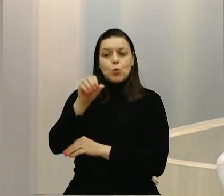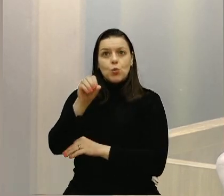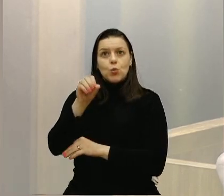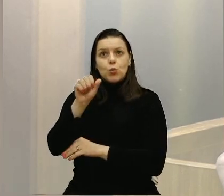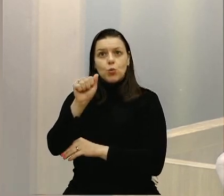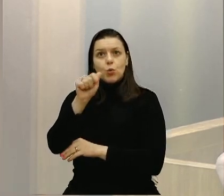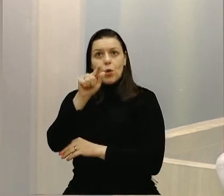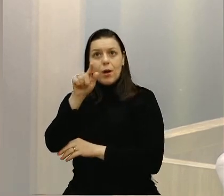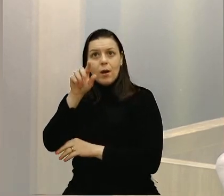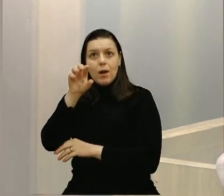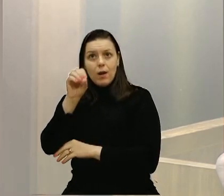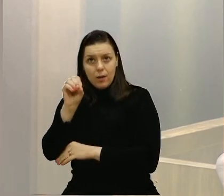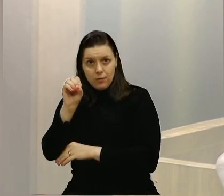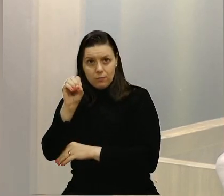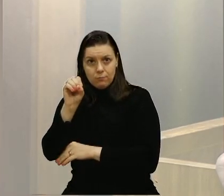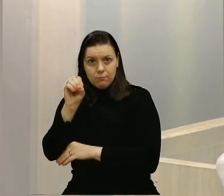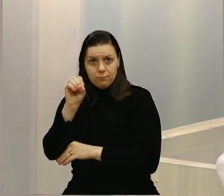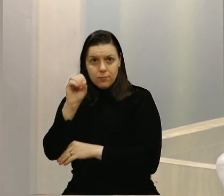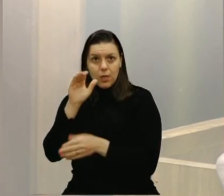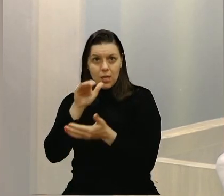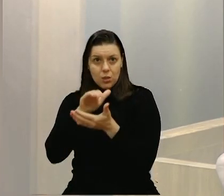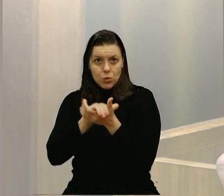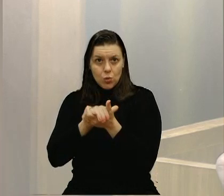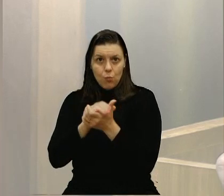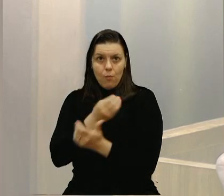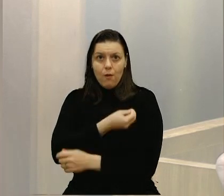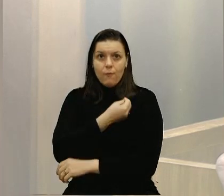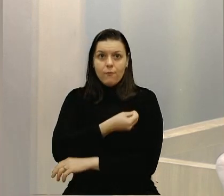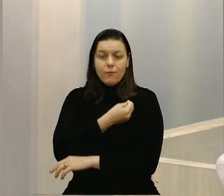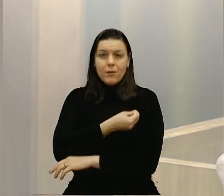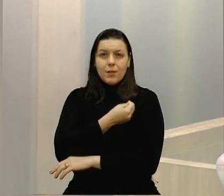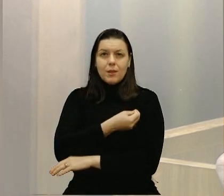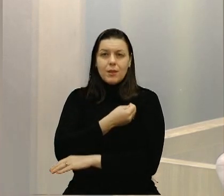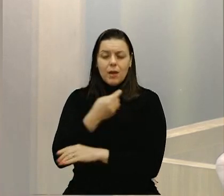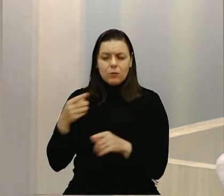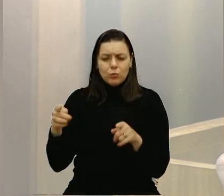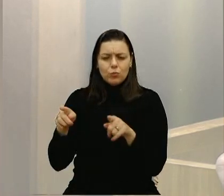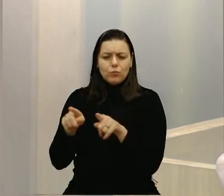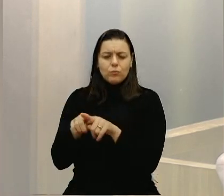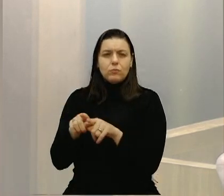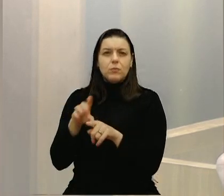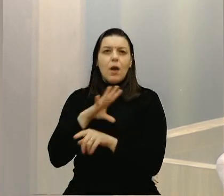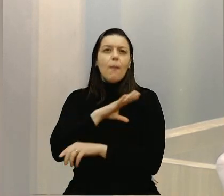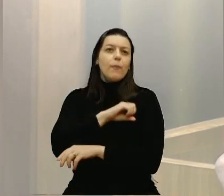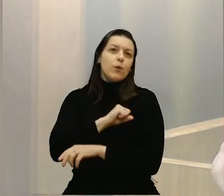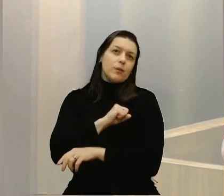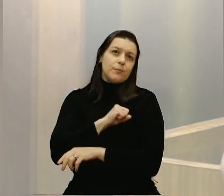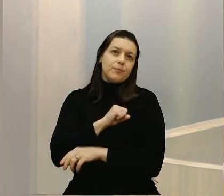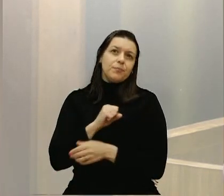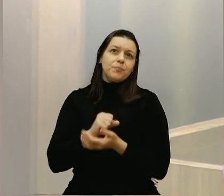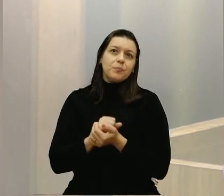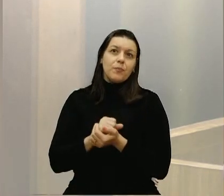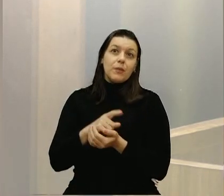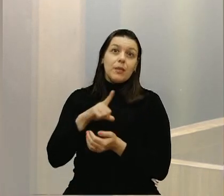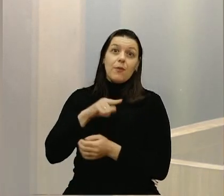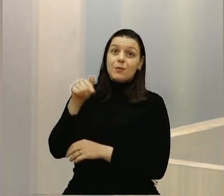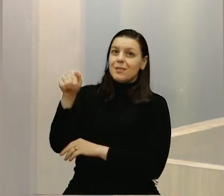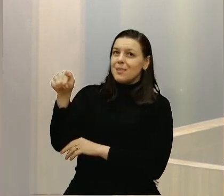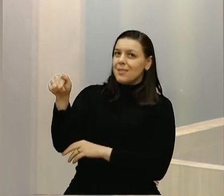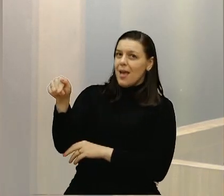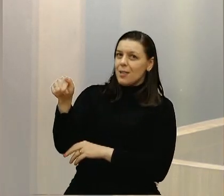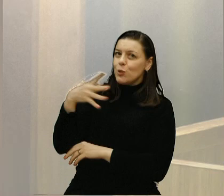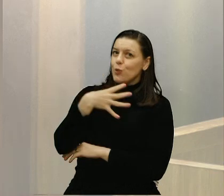Modesto, com quem compartilhou uma vida de companheirismo e amor. Juntos tiveram 7